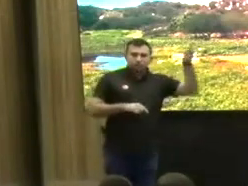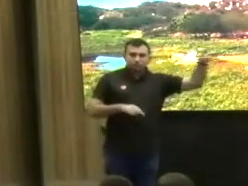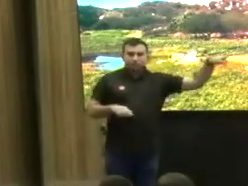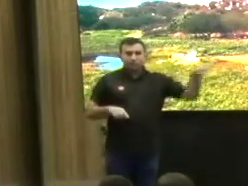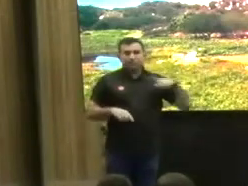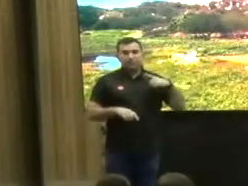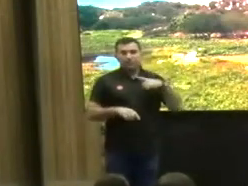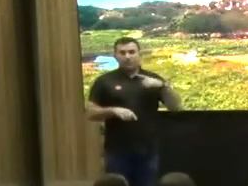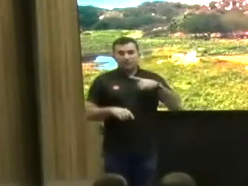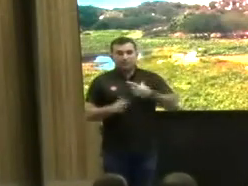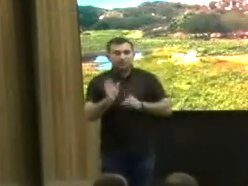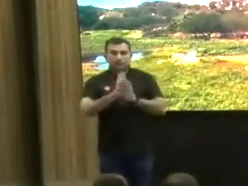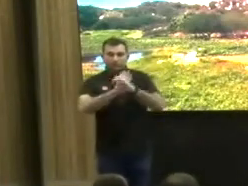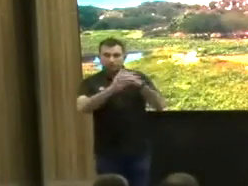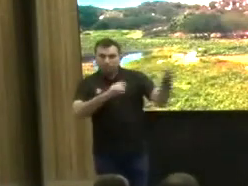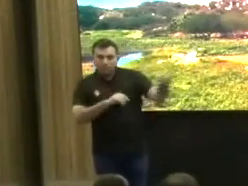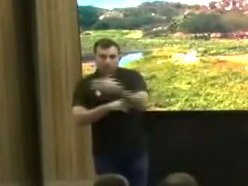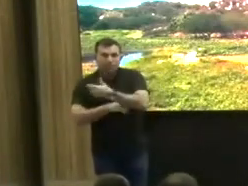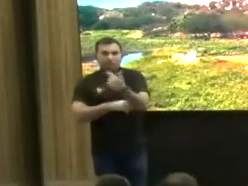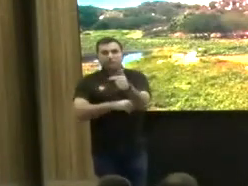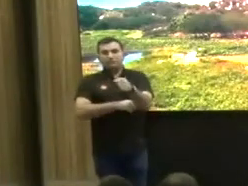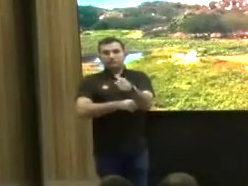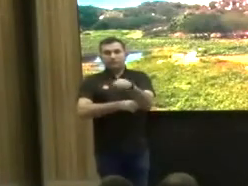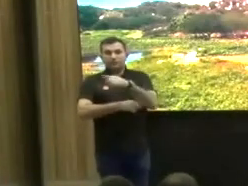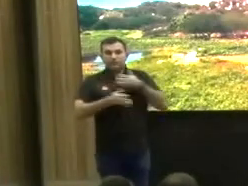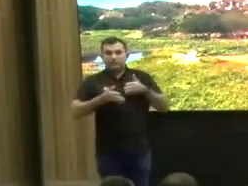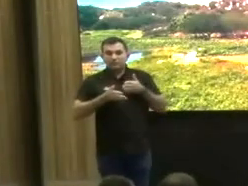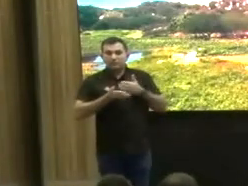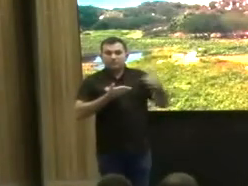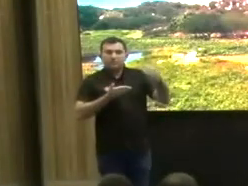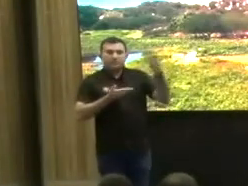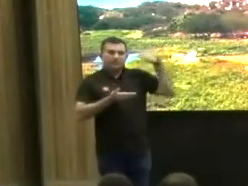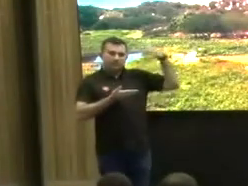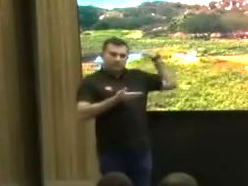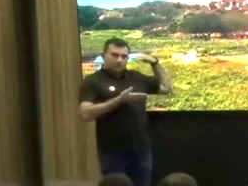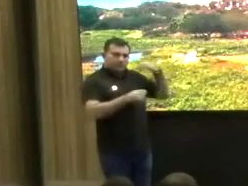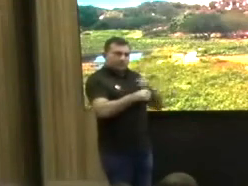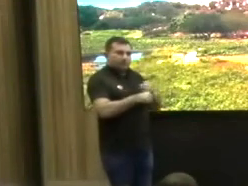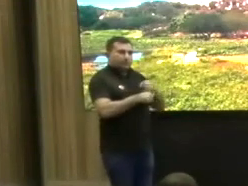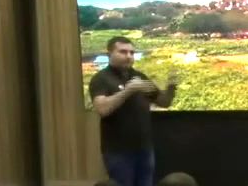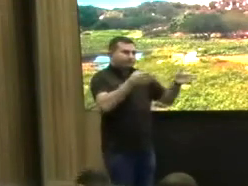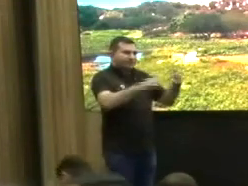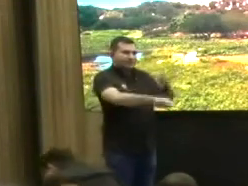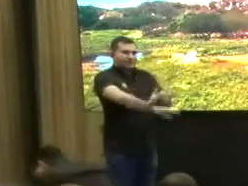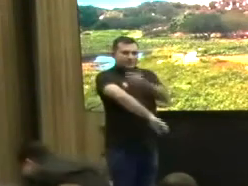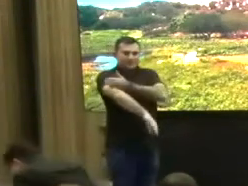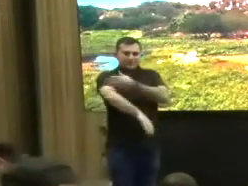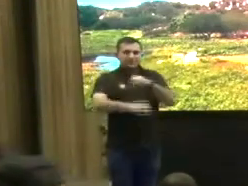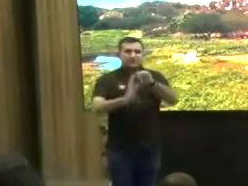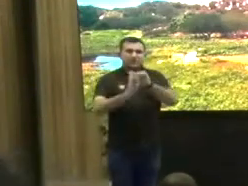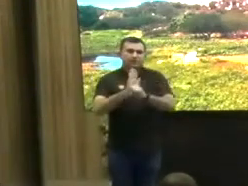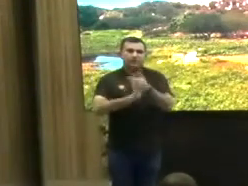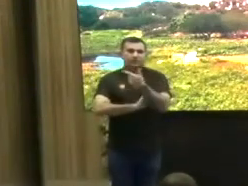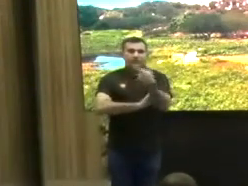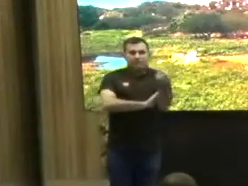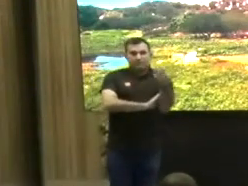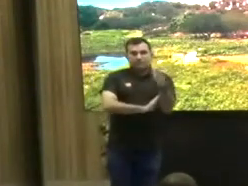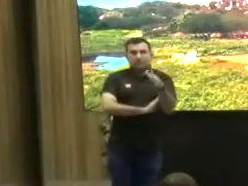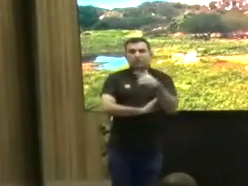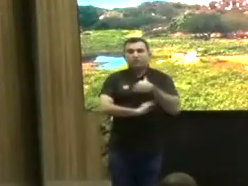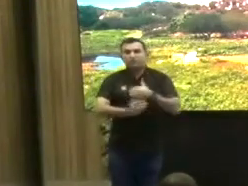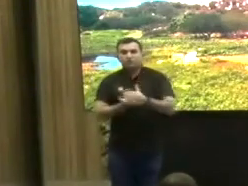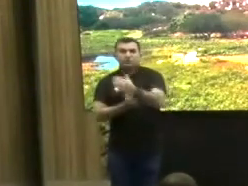né? Ele nasce no meados do século XX, mas ele se